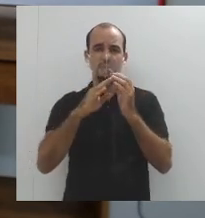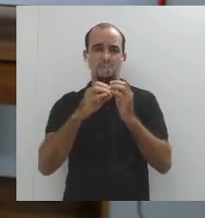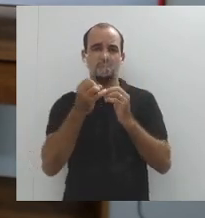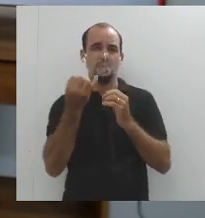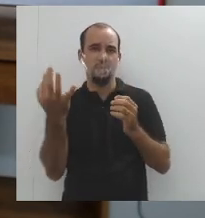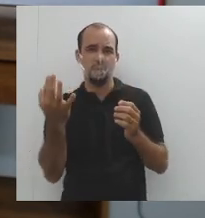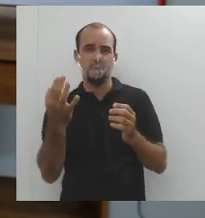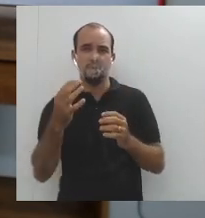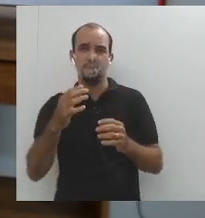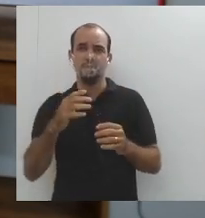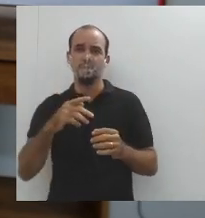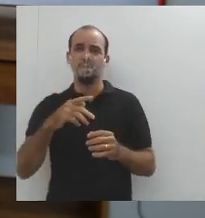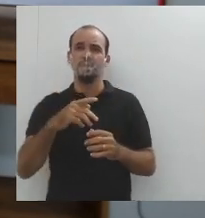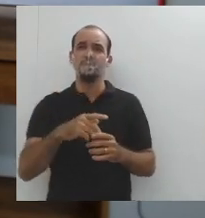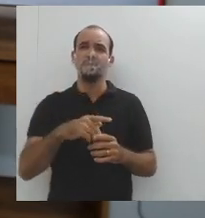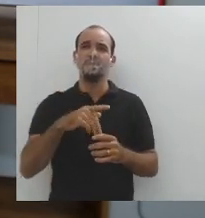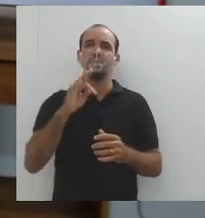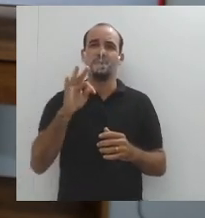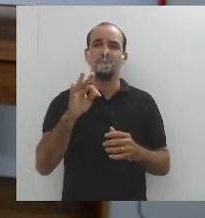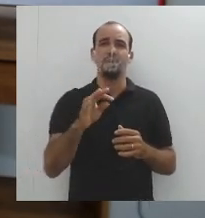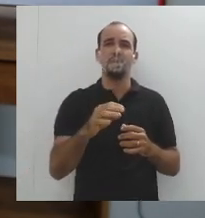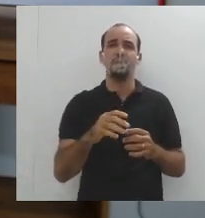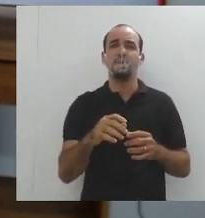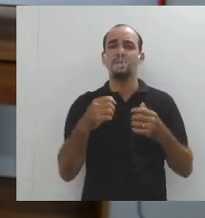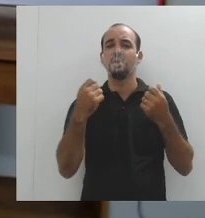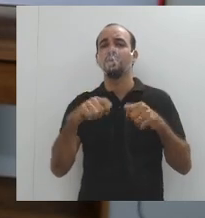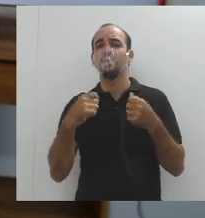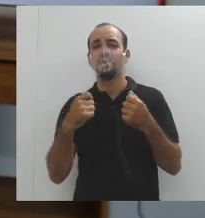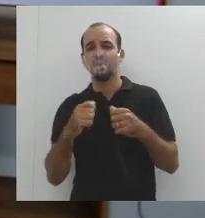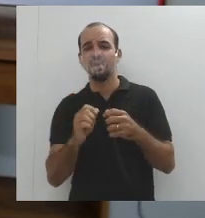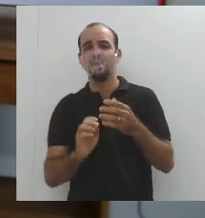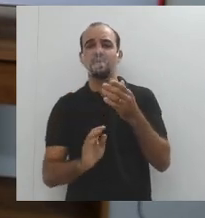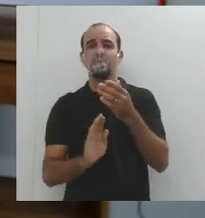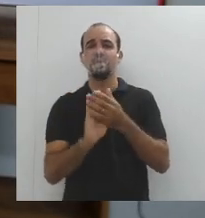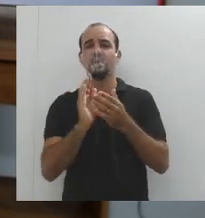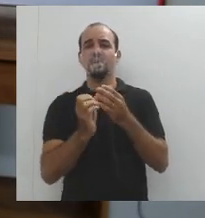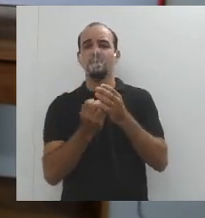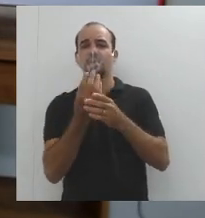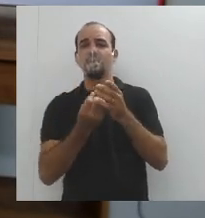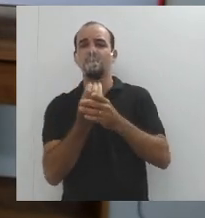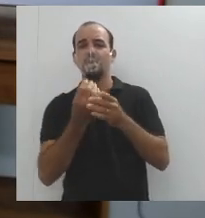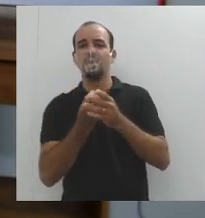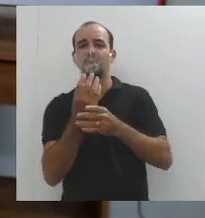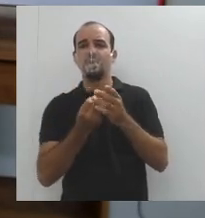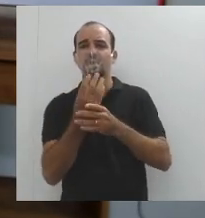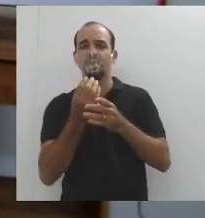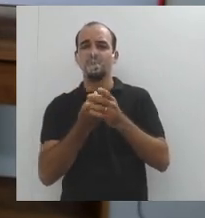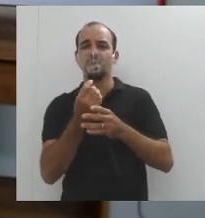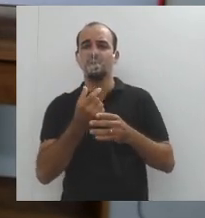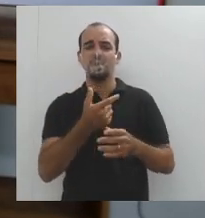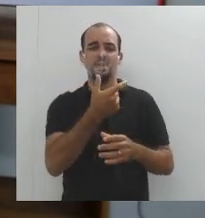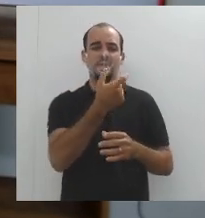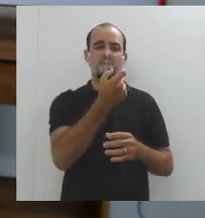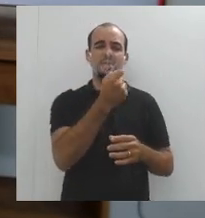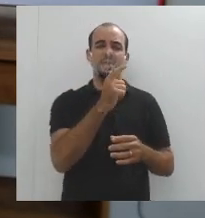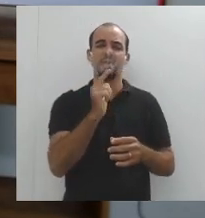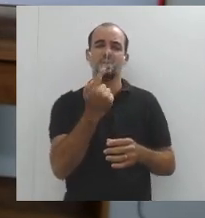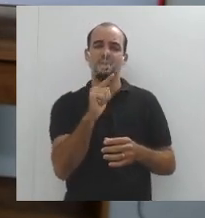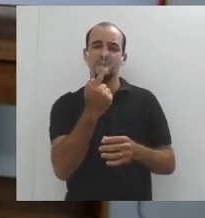CNTP necessário para produção de 20 gramas